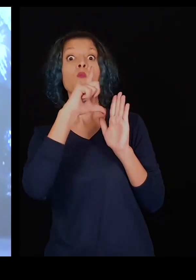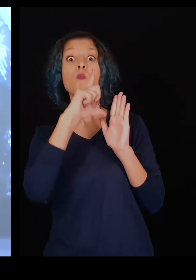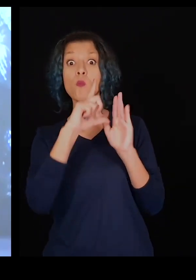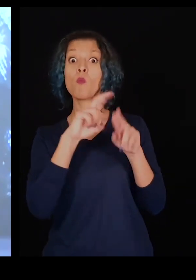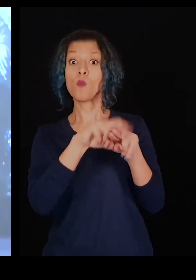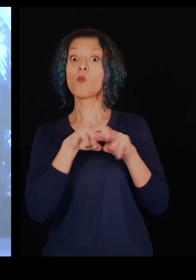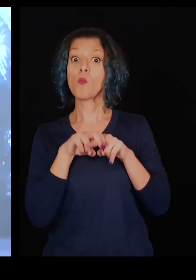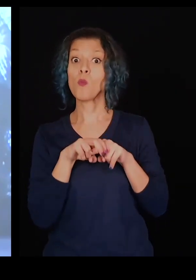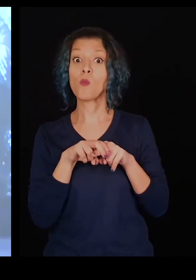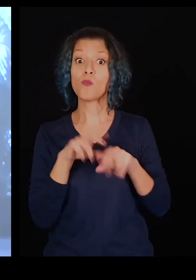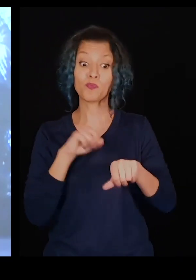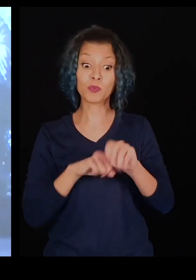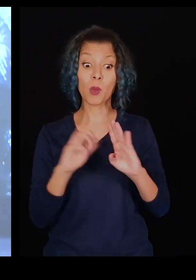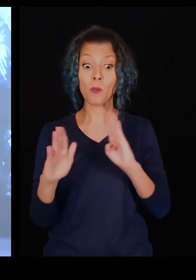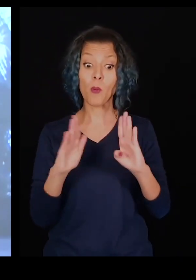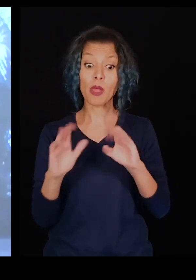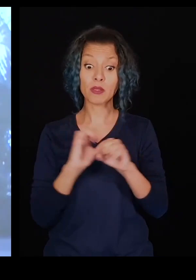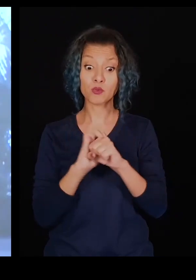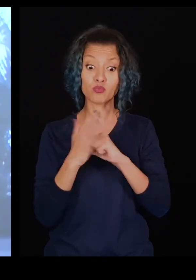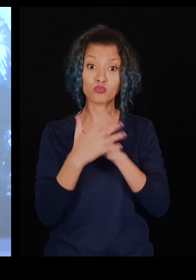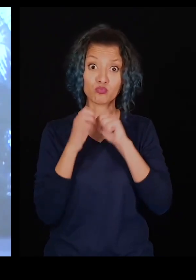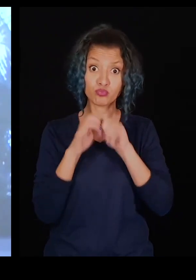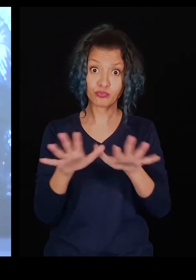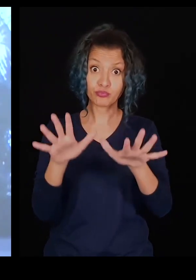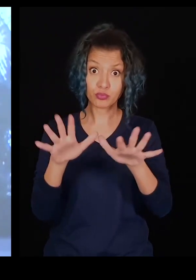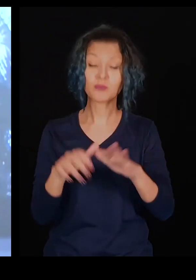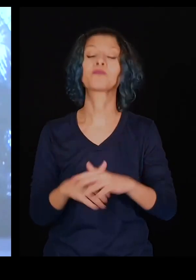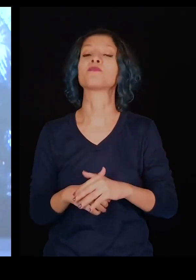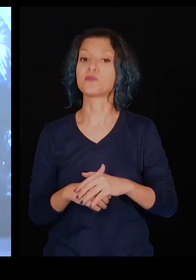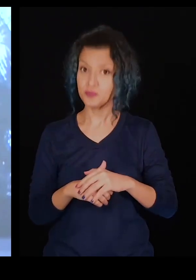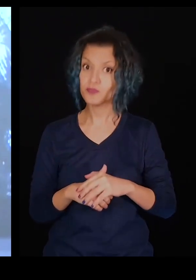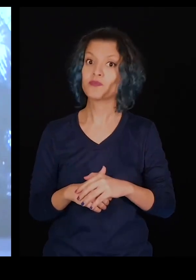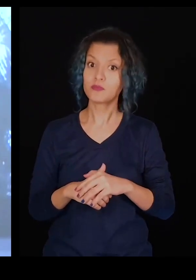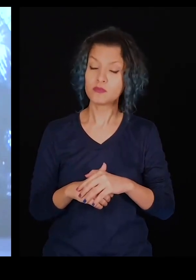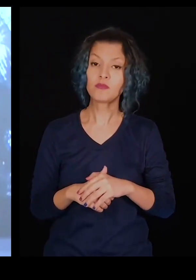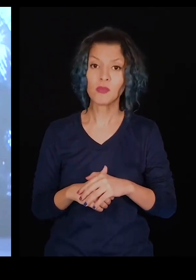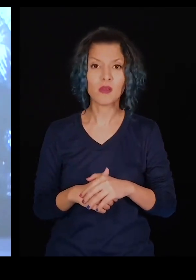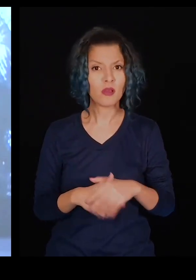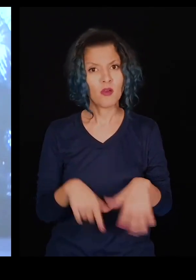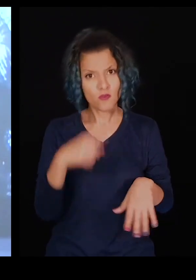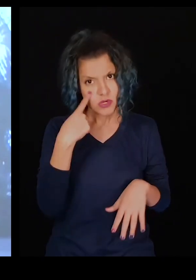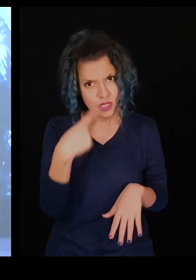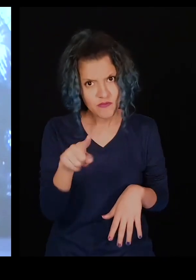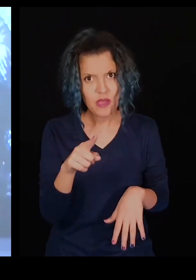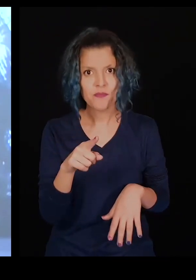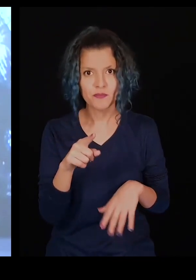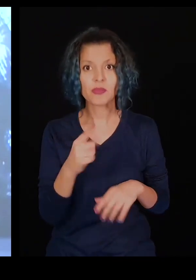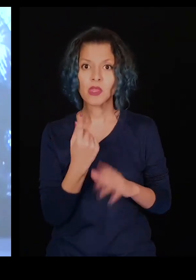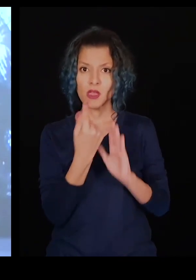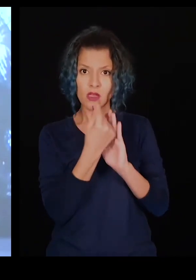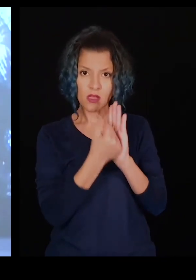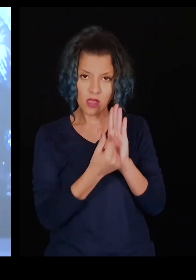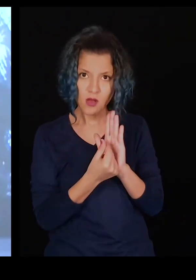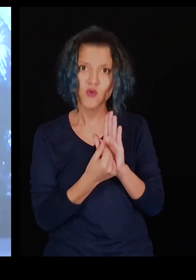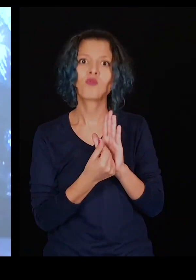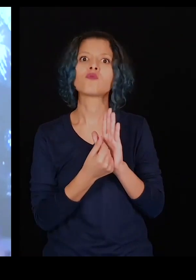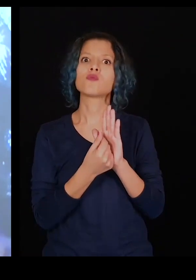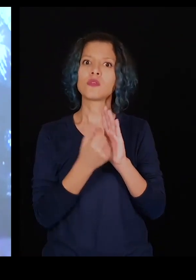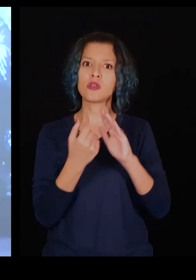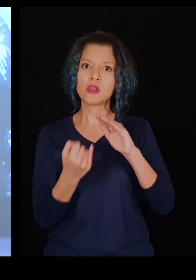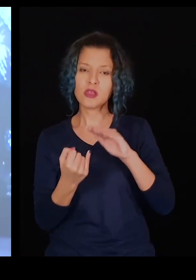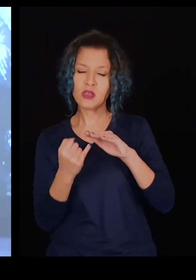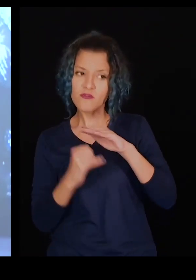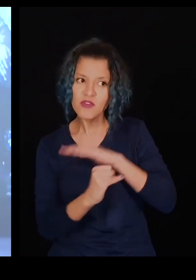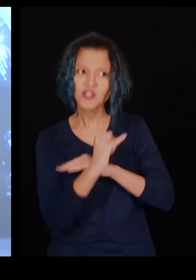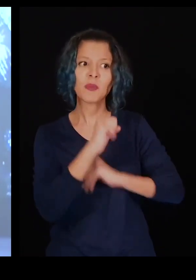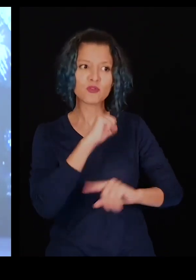dessa pandemia. Você se vê não só conduzindo esse recurso para o investimento social privado da empresa, mas você